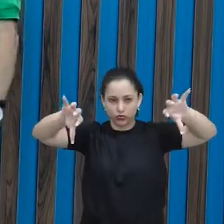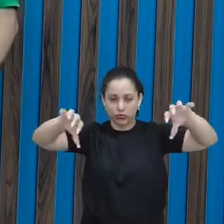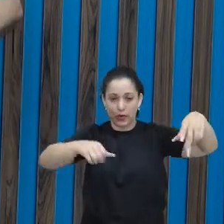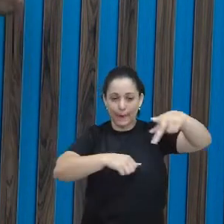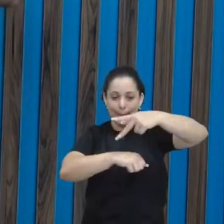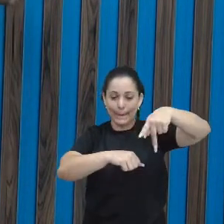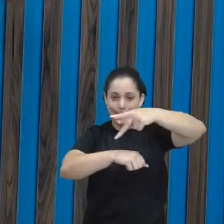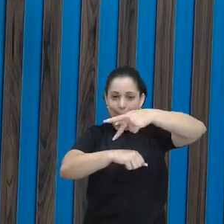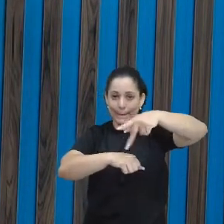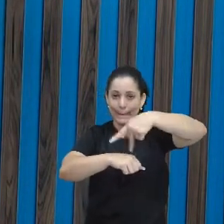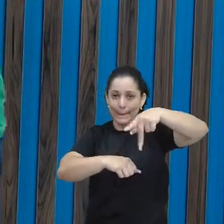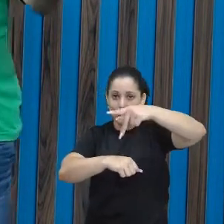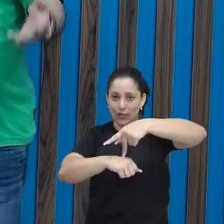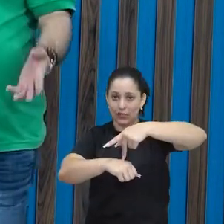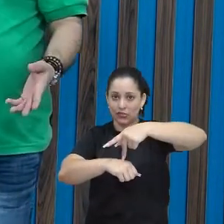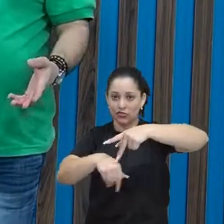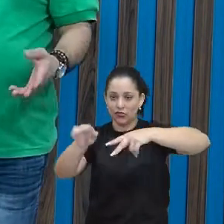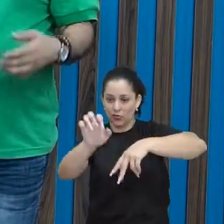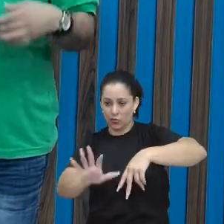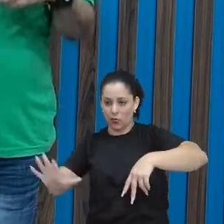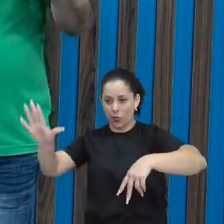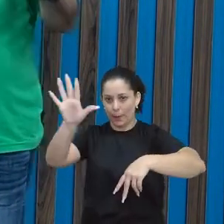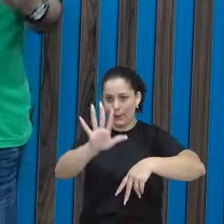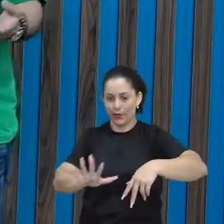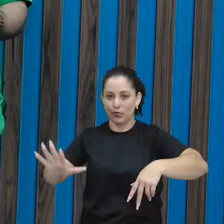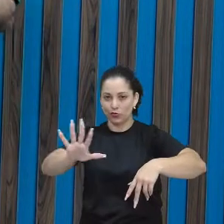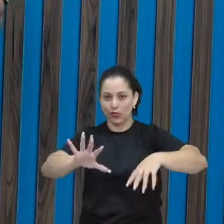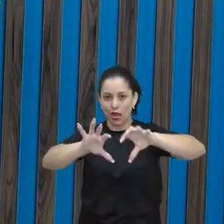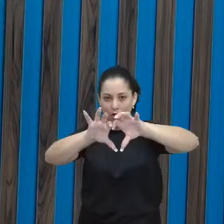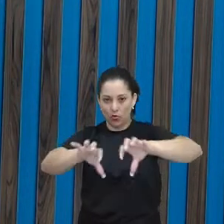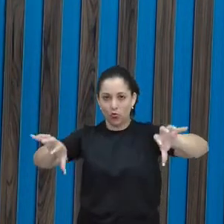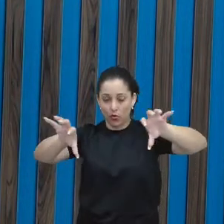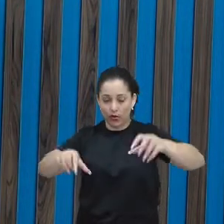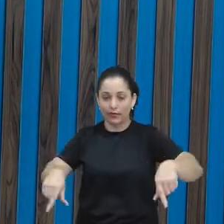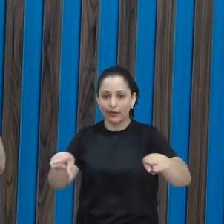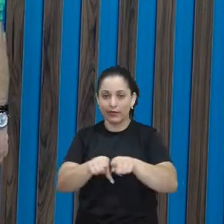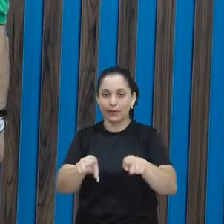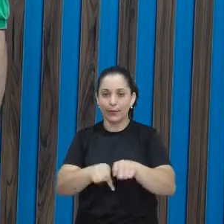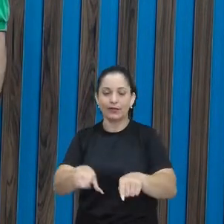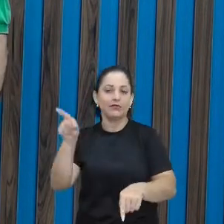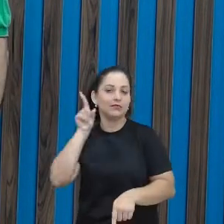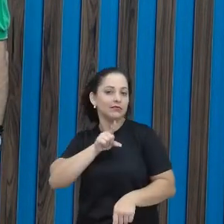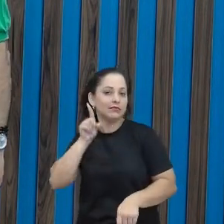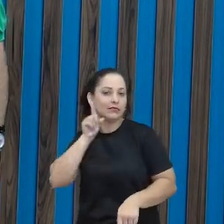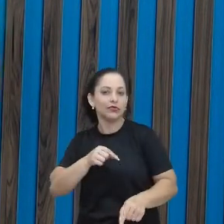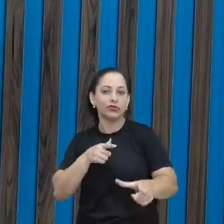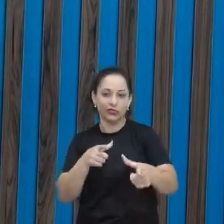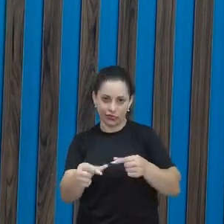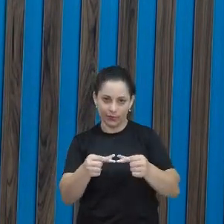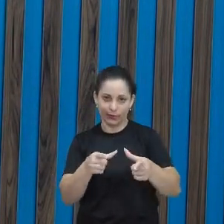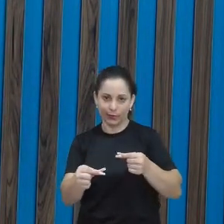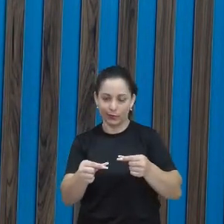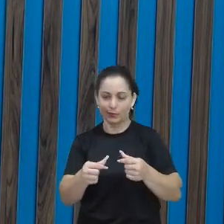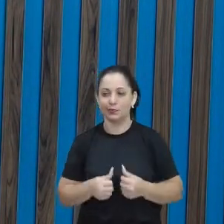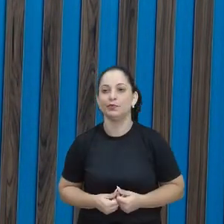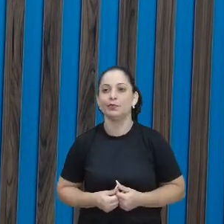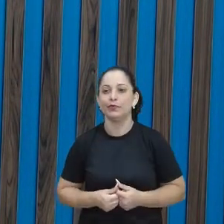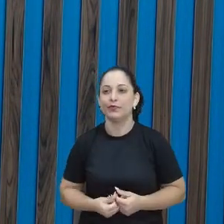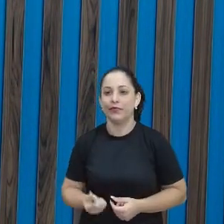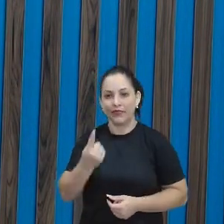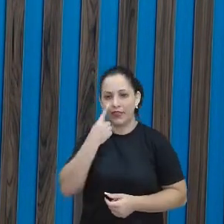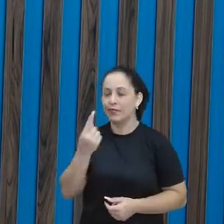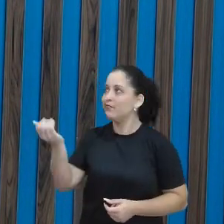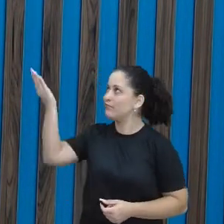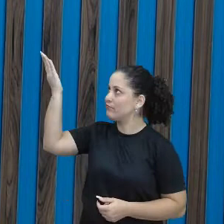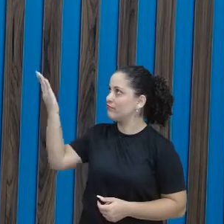né, europeus, né, mais Estados Unidos e Japão, né? Então a gente tem, por exemplo, essas áreas aqui, ó,